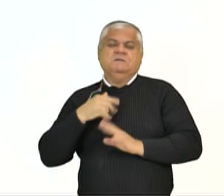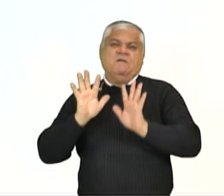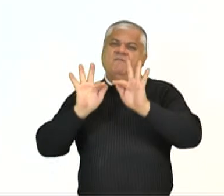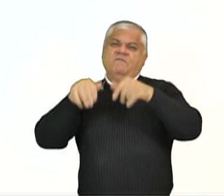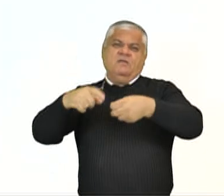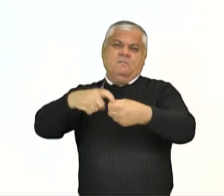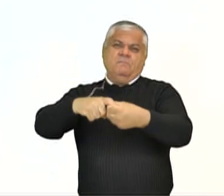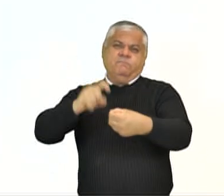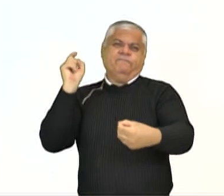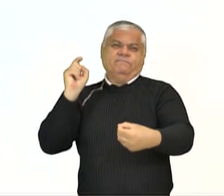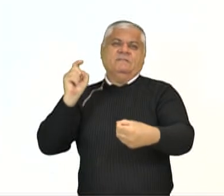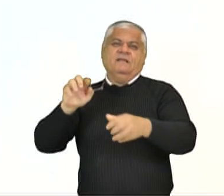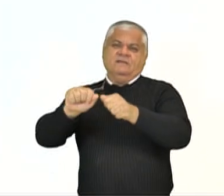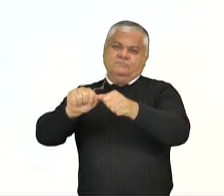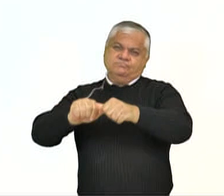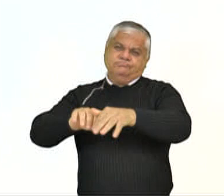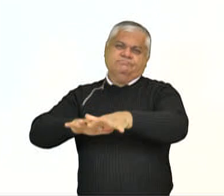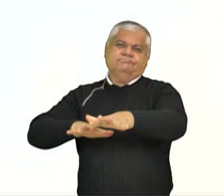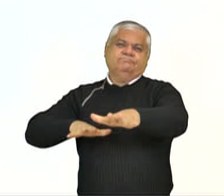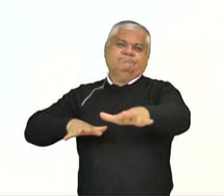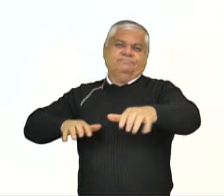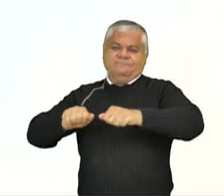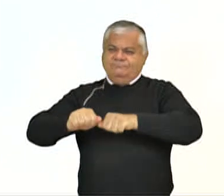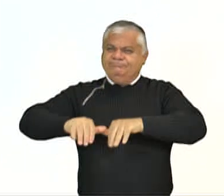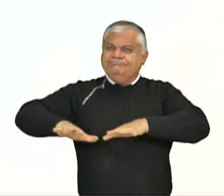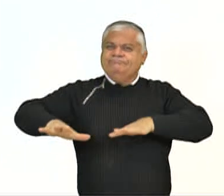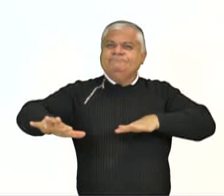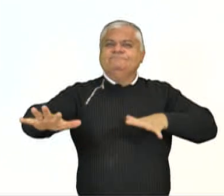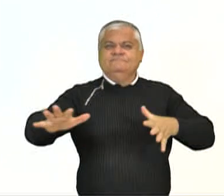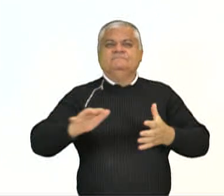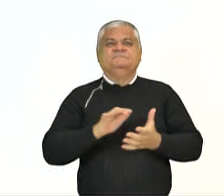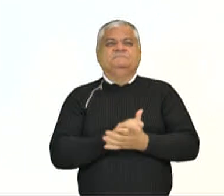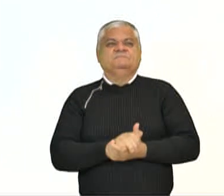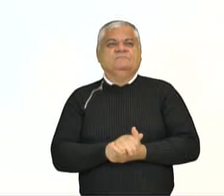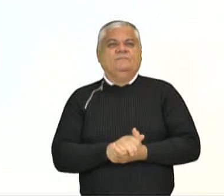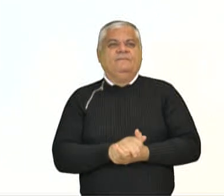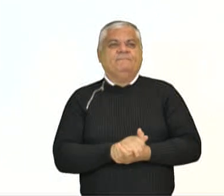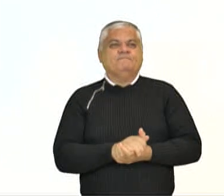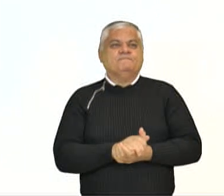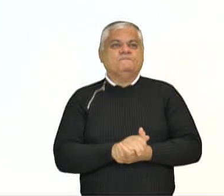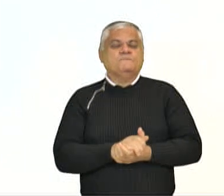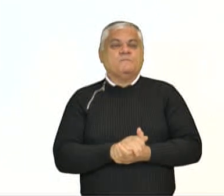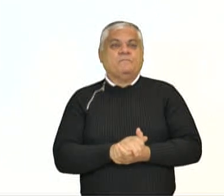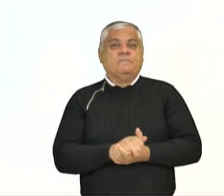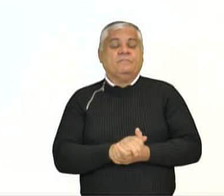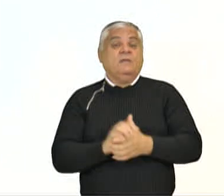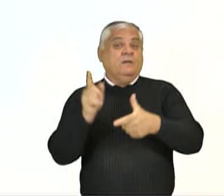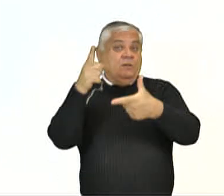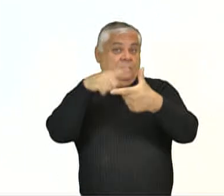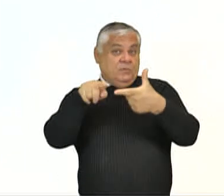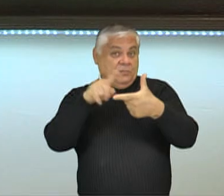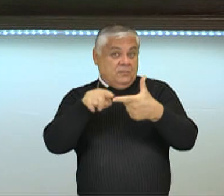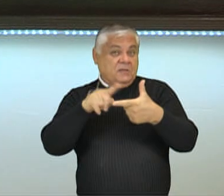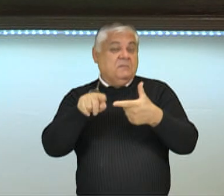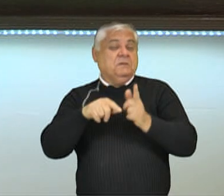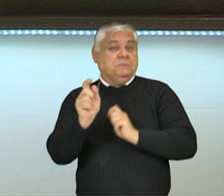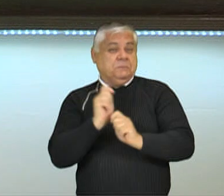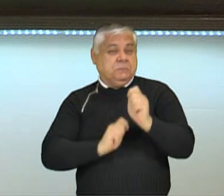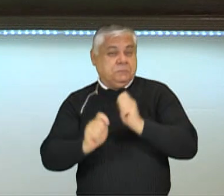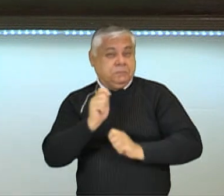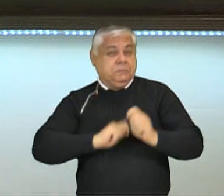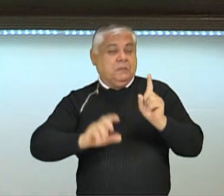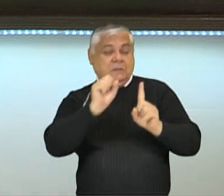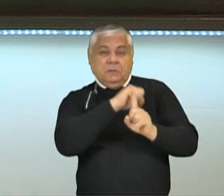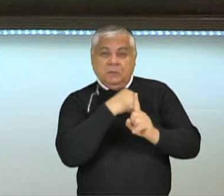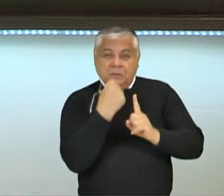nessa fragmentação, nessa desintegração da Iugoslávia. Problemas socioeconômicos enfrentados pelos países do